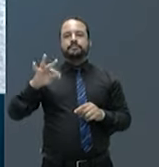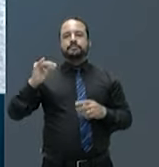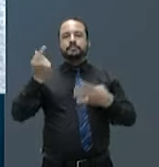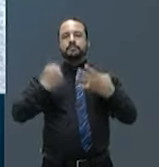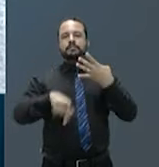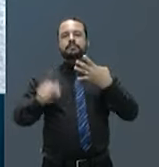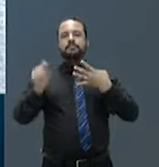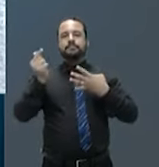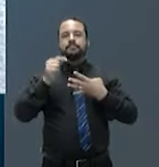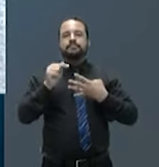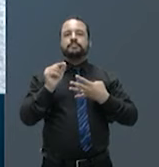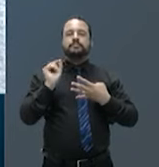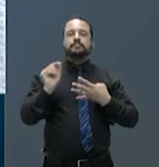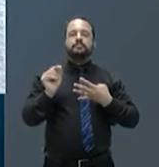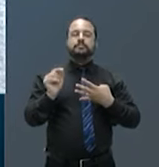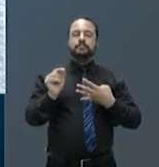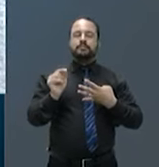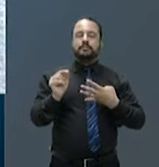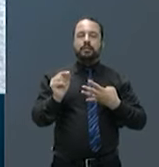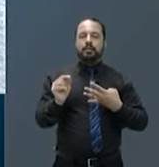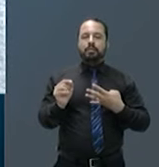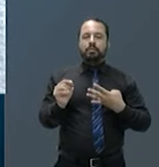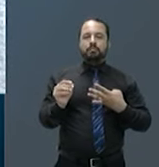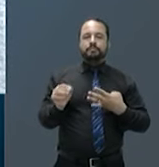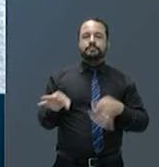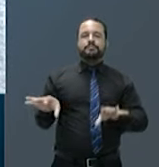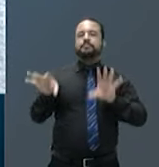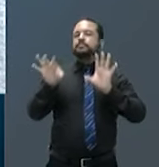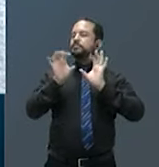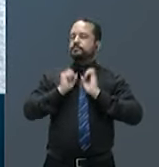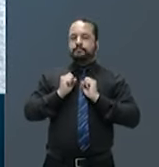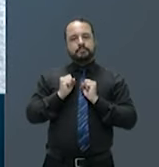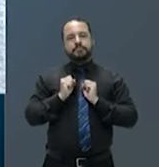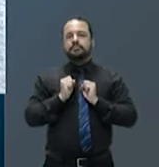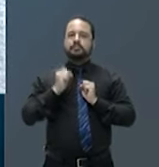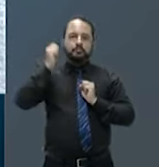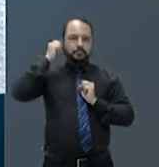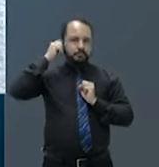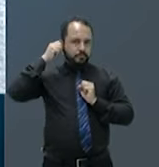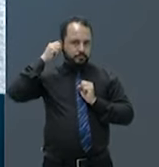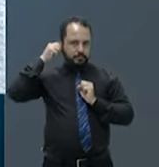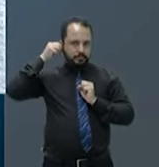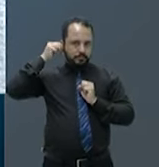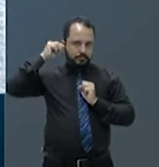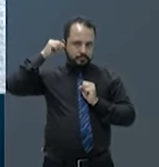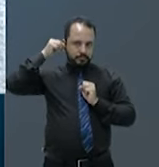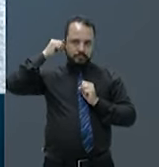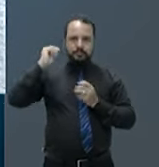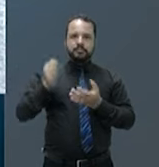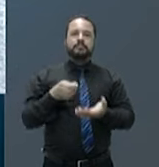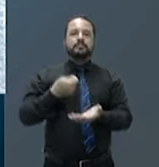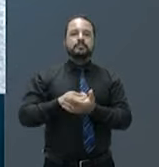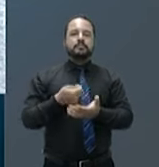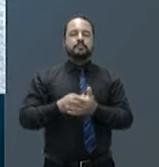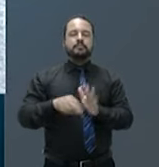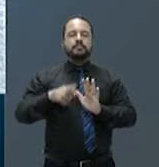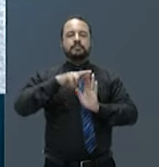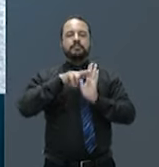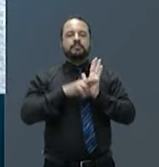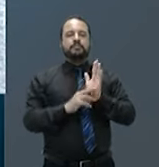no tocante à arguição de ofensa ao princípio da motivação obrigatória das decisões, inserto no